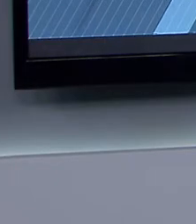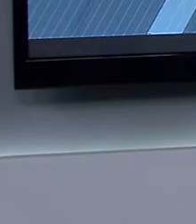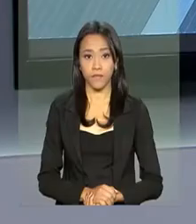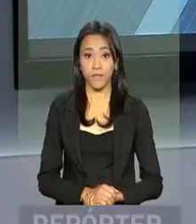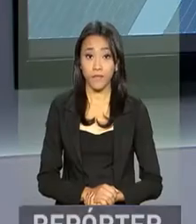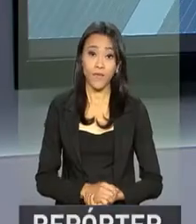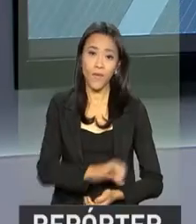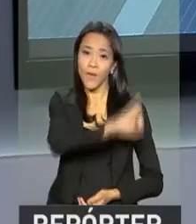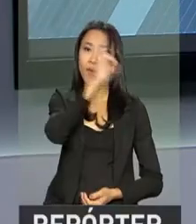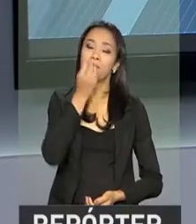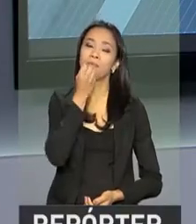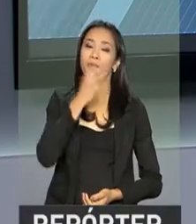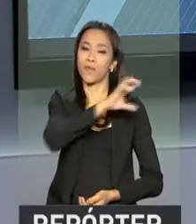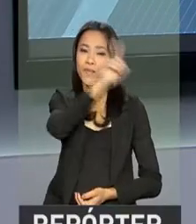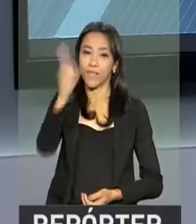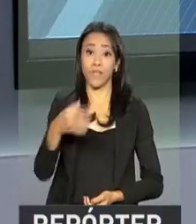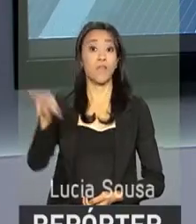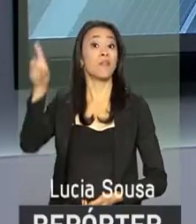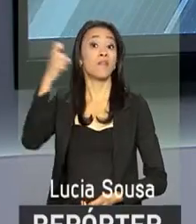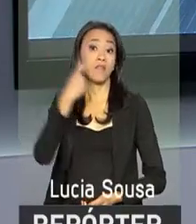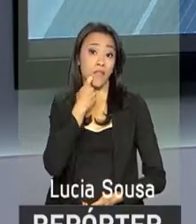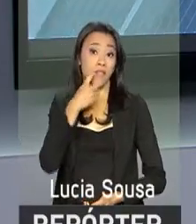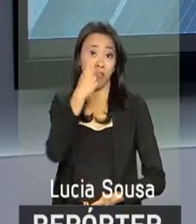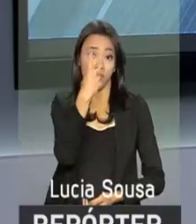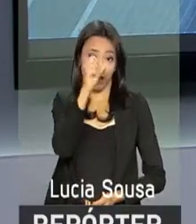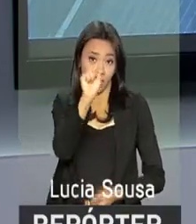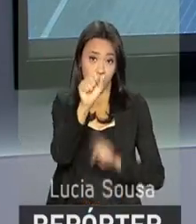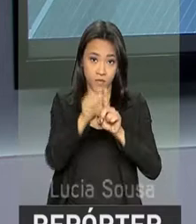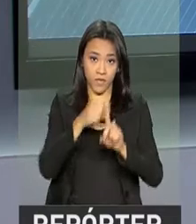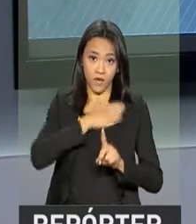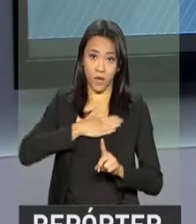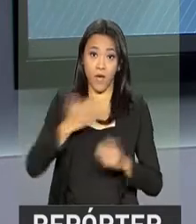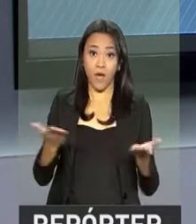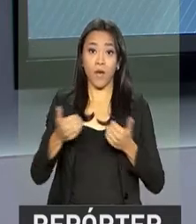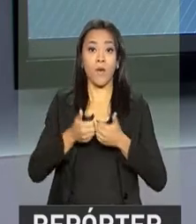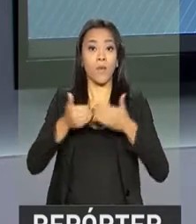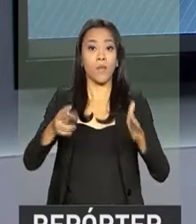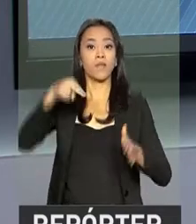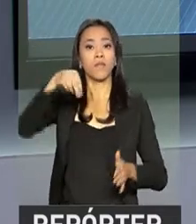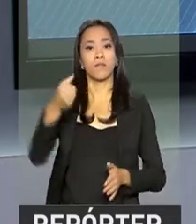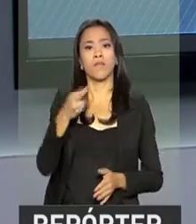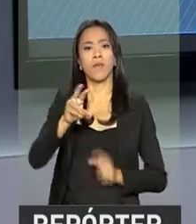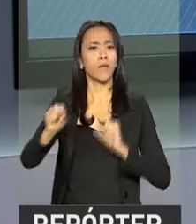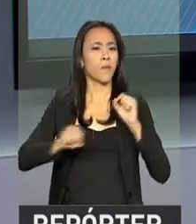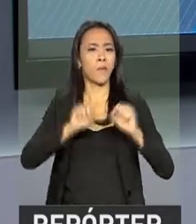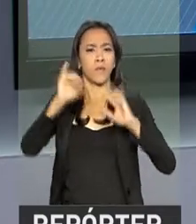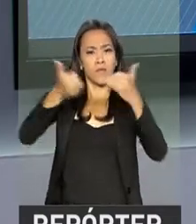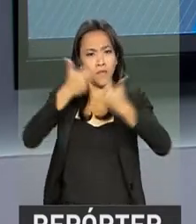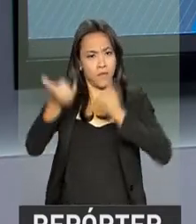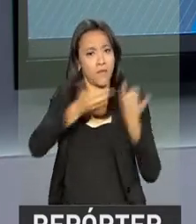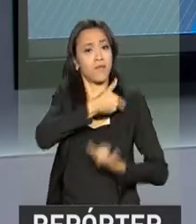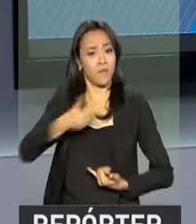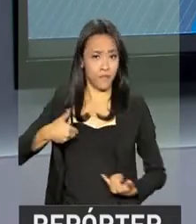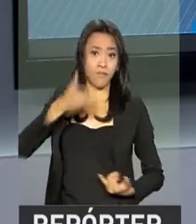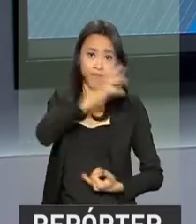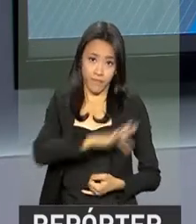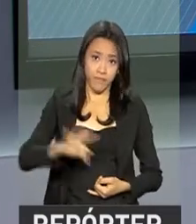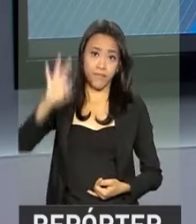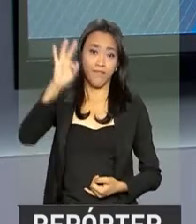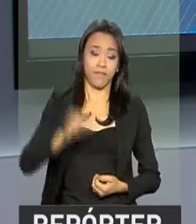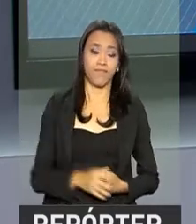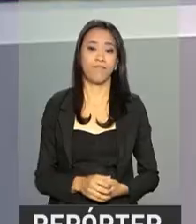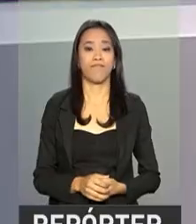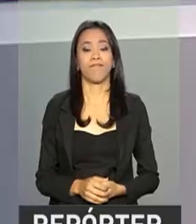olá bom dia sexta feira 18 de agosto começa agora o repórter ndr com as notícias do governo federal